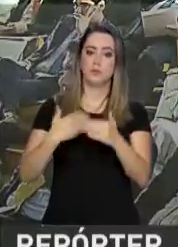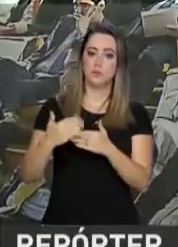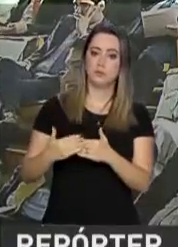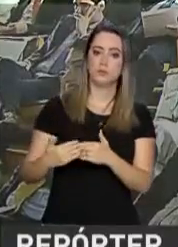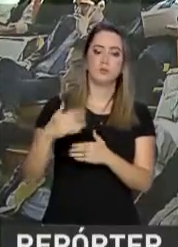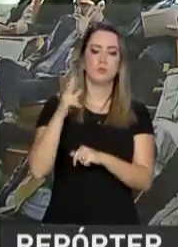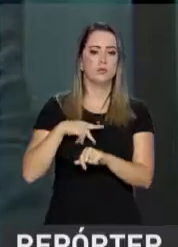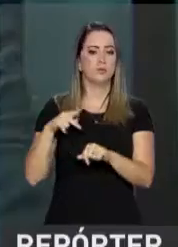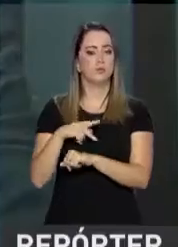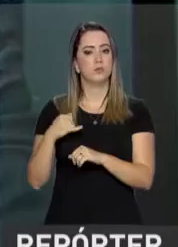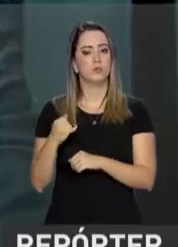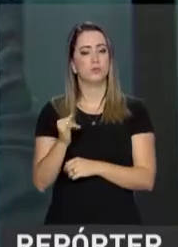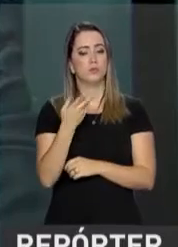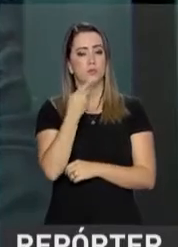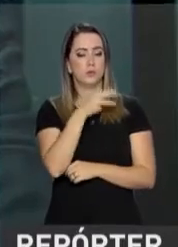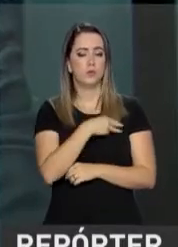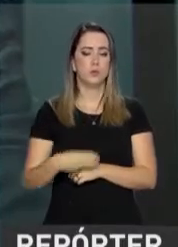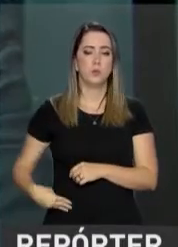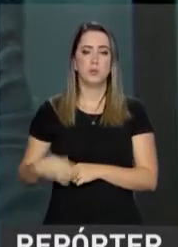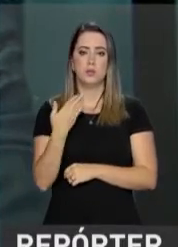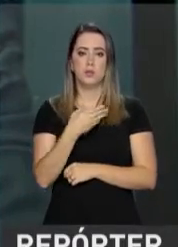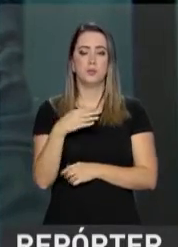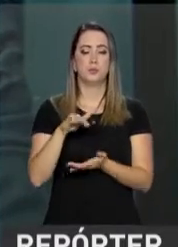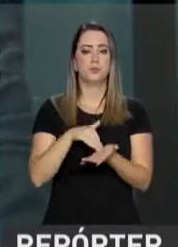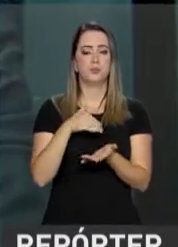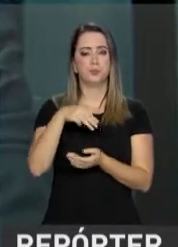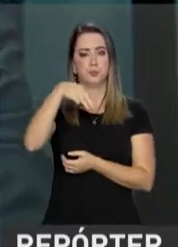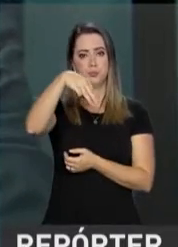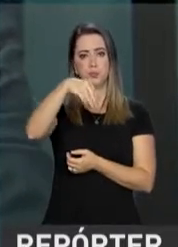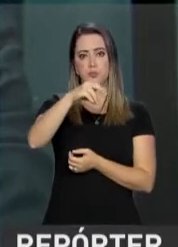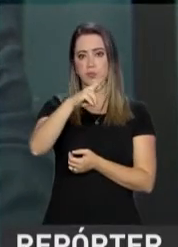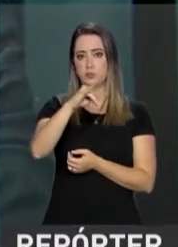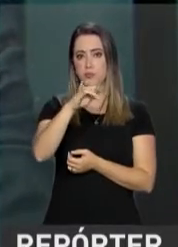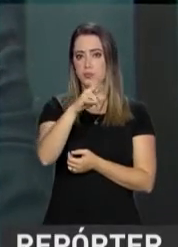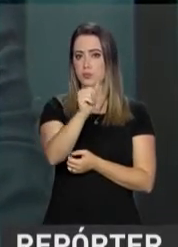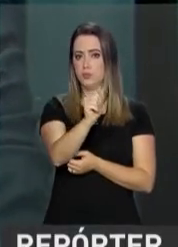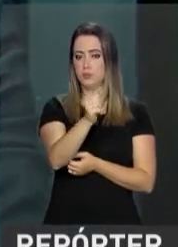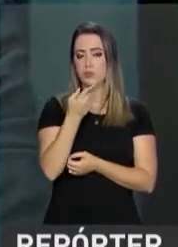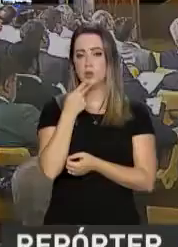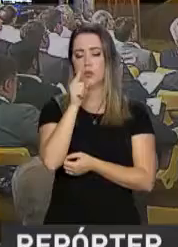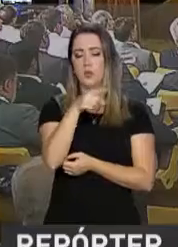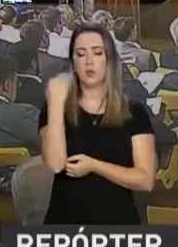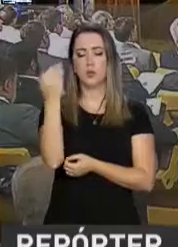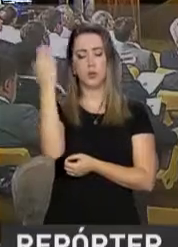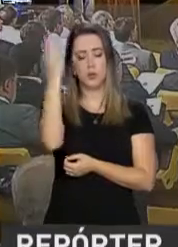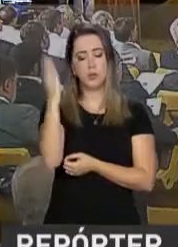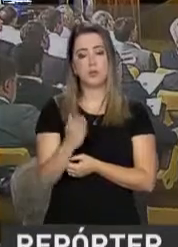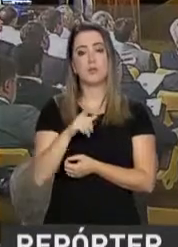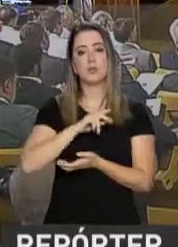do país segundo o ministro da secretaria geral da presidência moreira franco ele destacou que o brasil tem